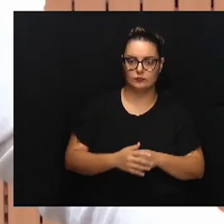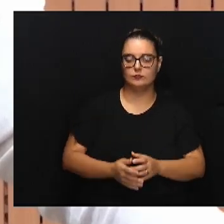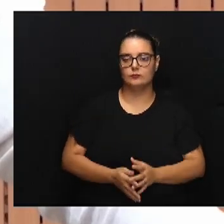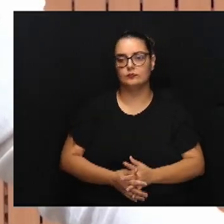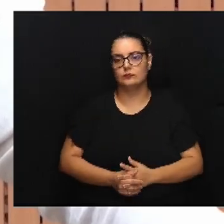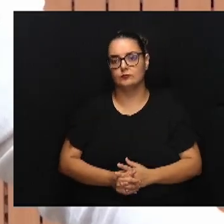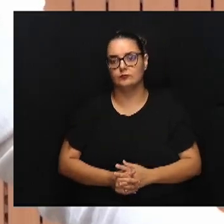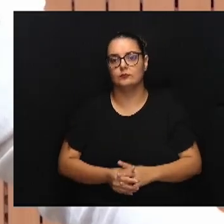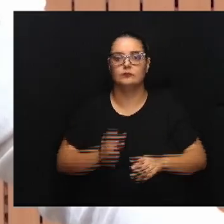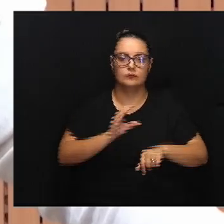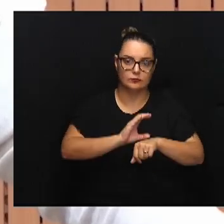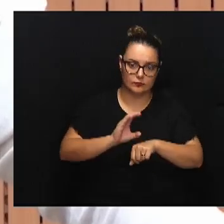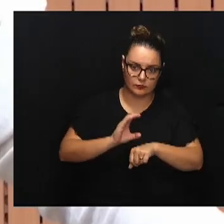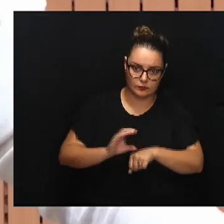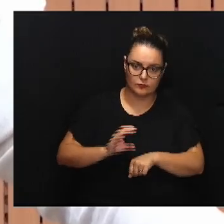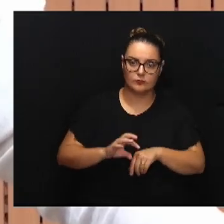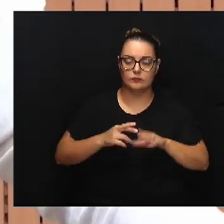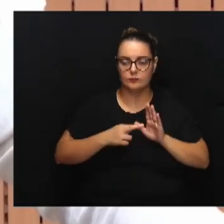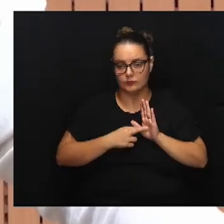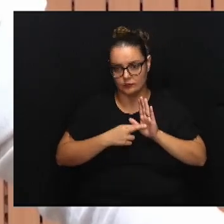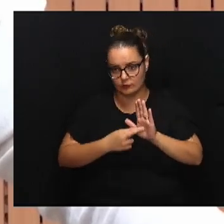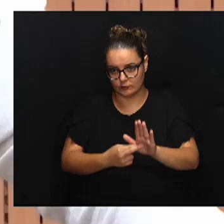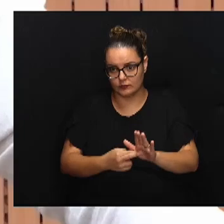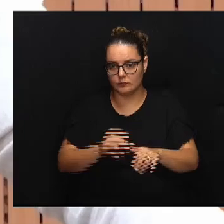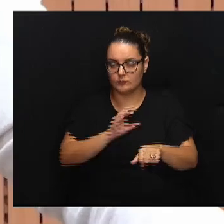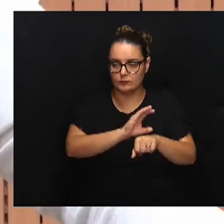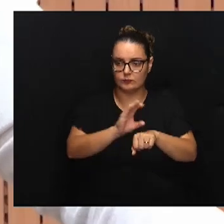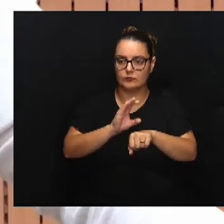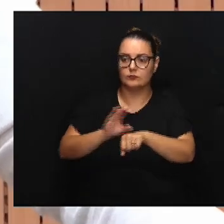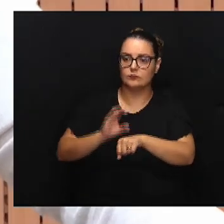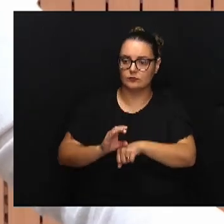de cursinhos, né? De representação dos cursinhos que